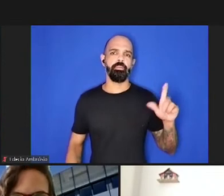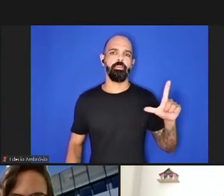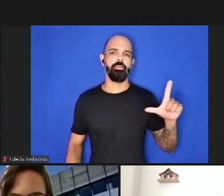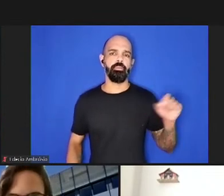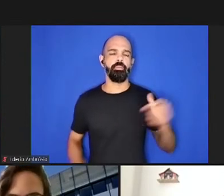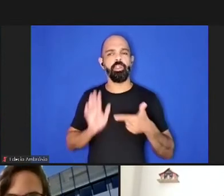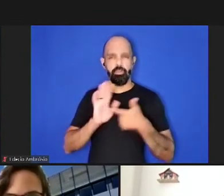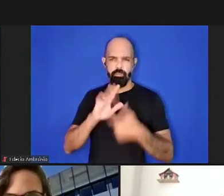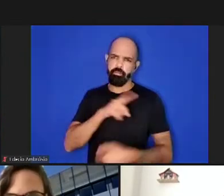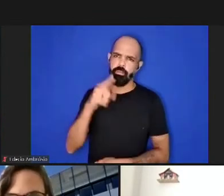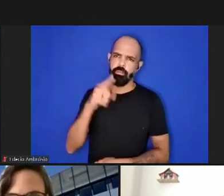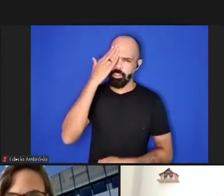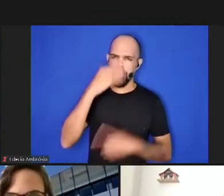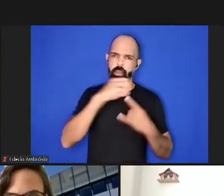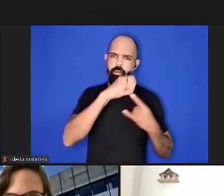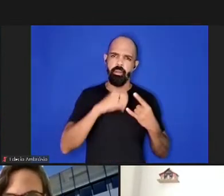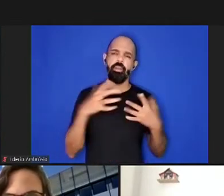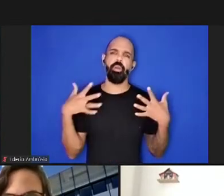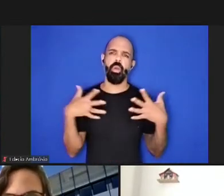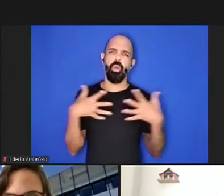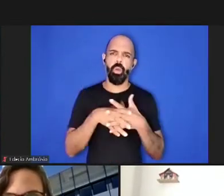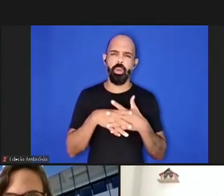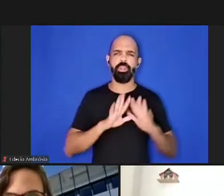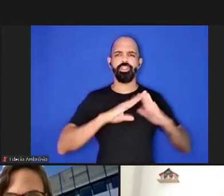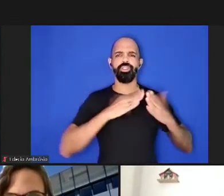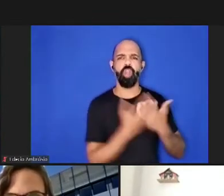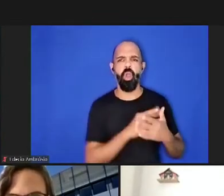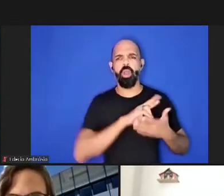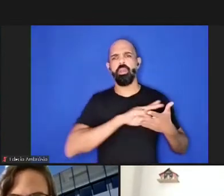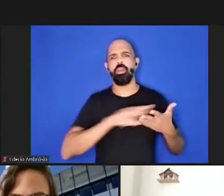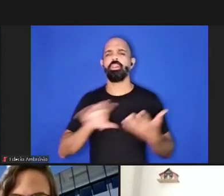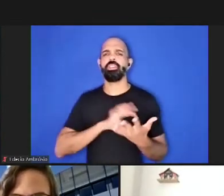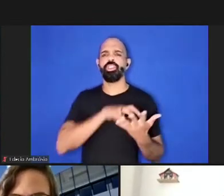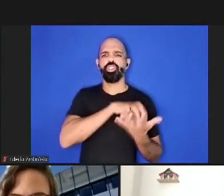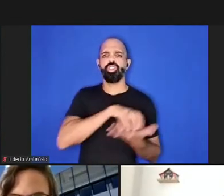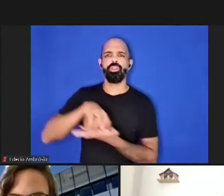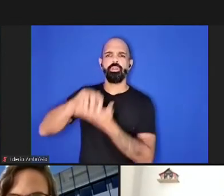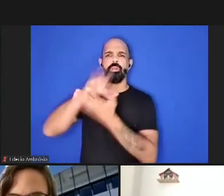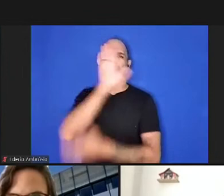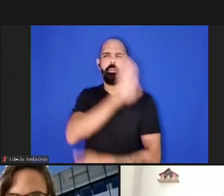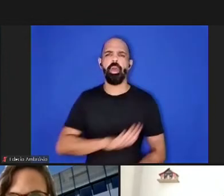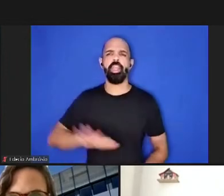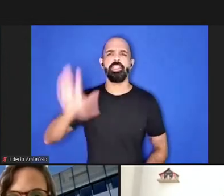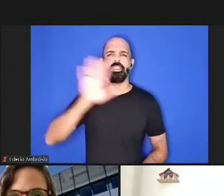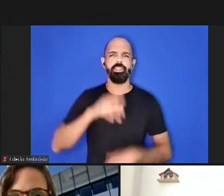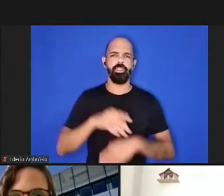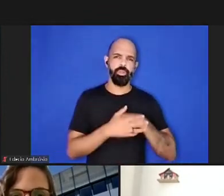Fiocruz, com as suas escolas, os seus institutos de pesquisa espalhados por todo o Brasil, né, os hospitais,